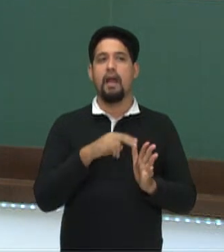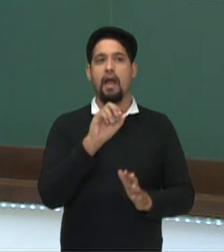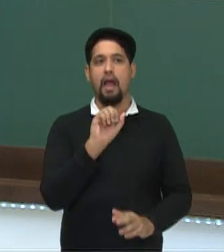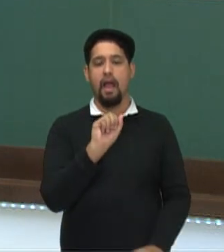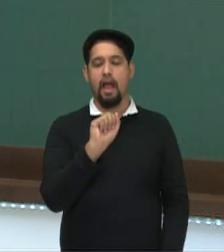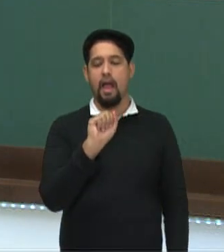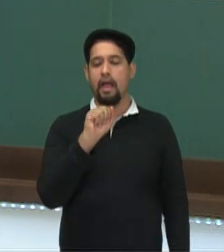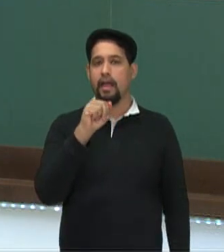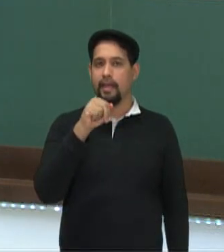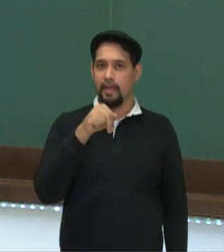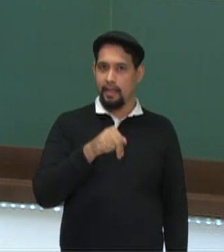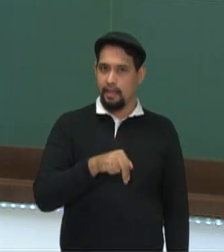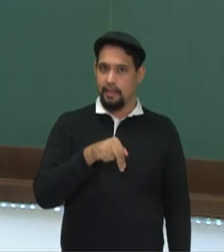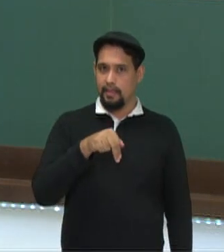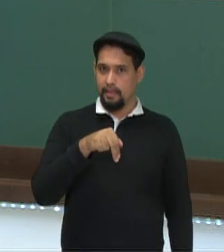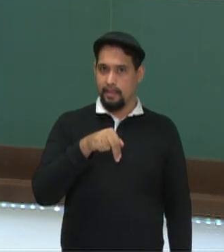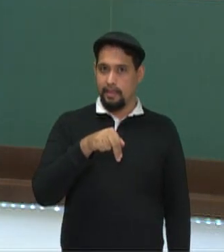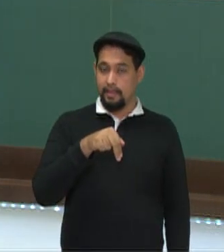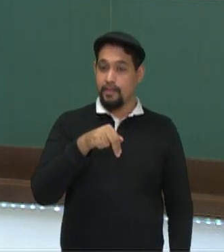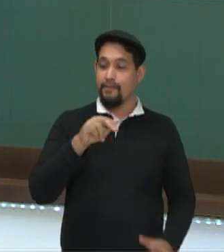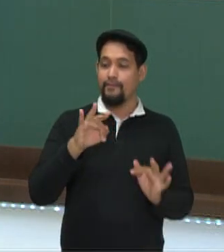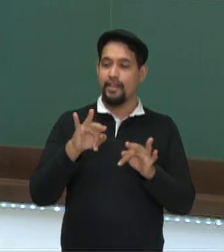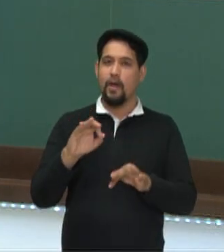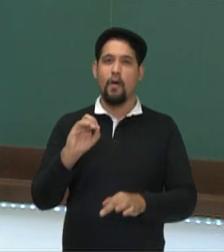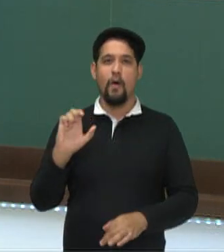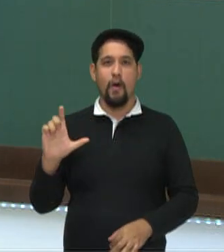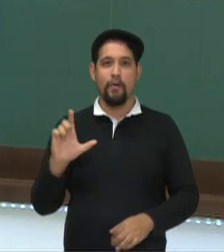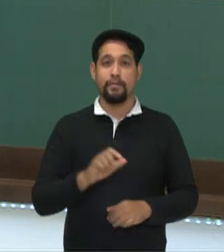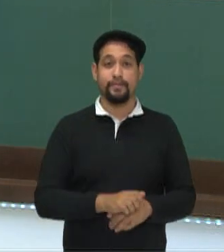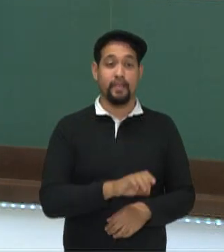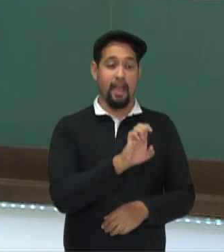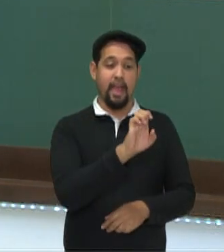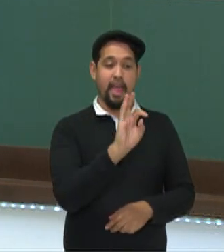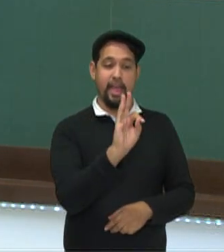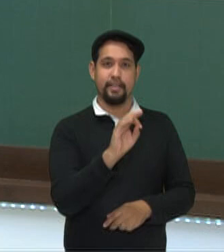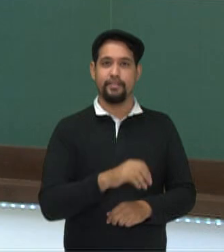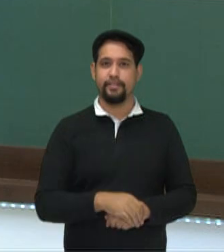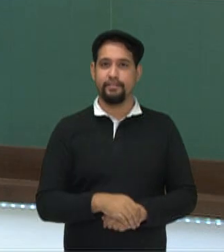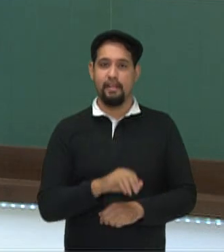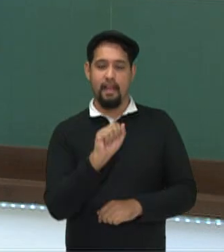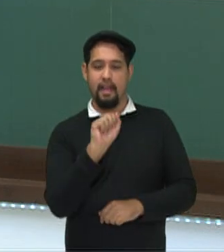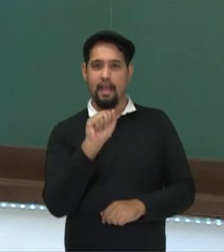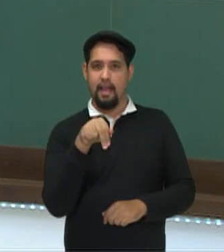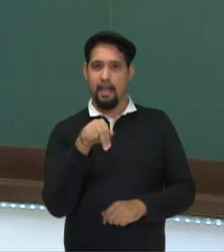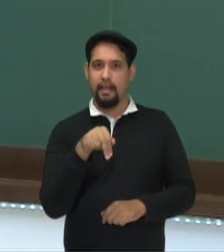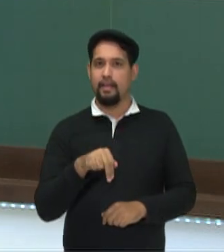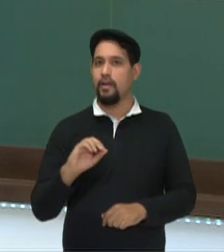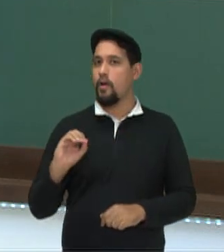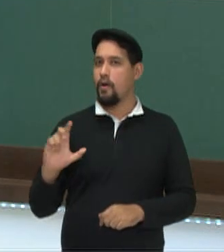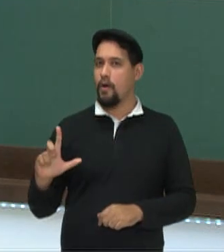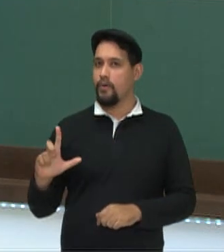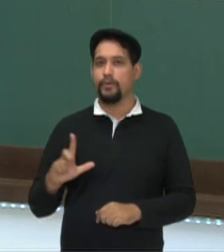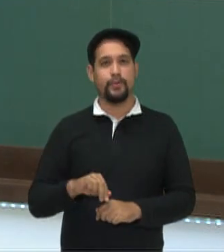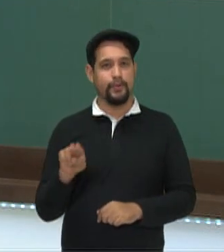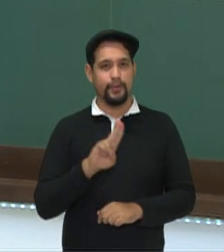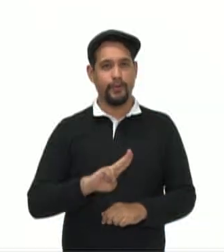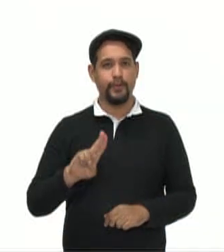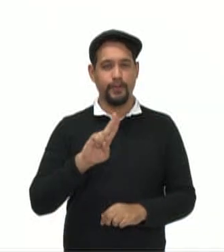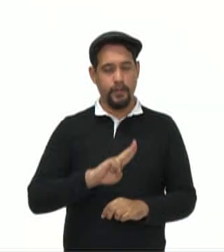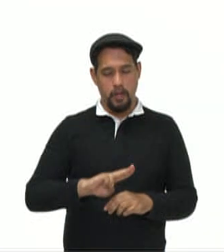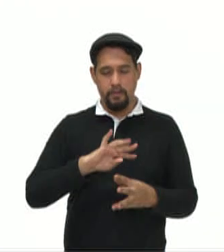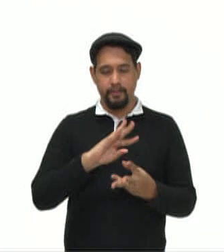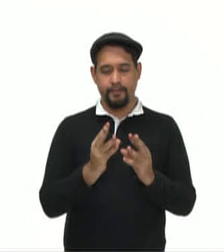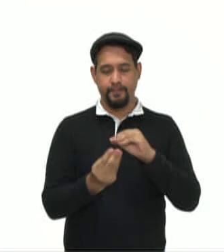AN. E a terminação ol, etanol, o nome desta substância orgânica.